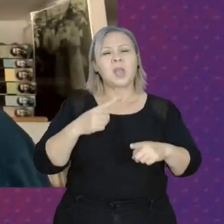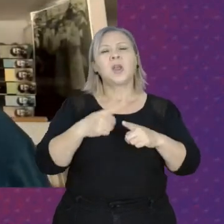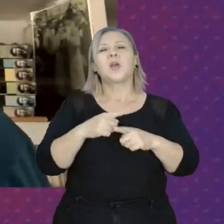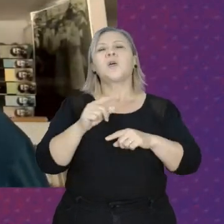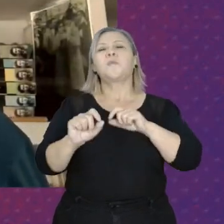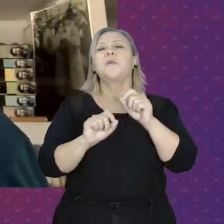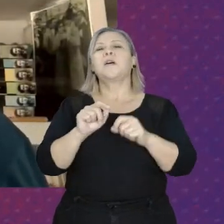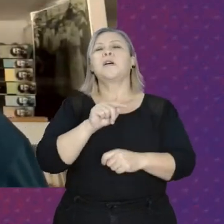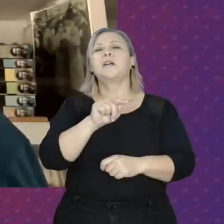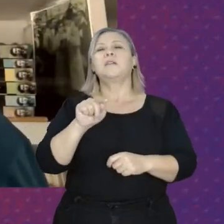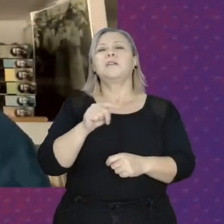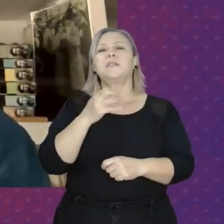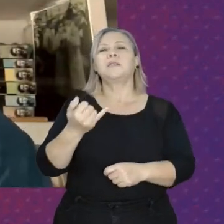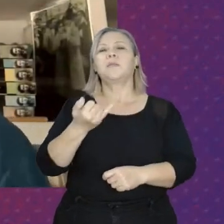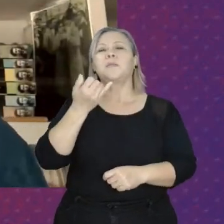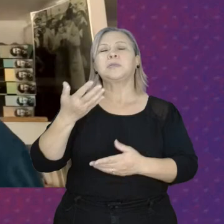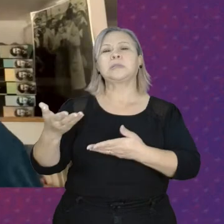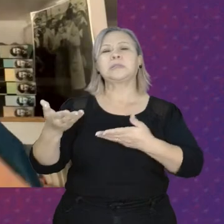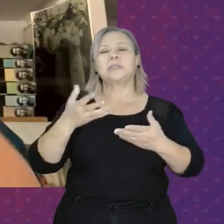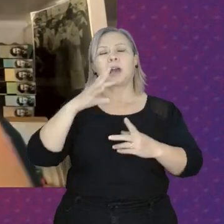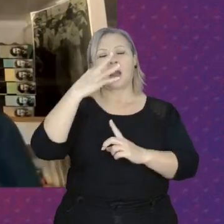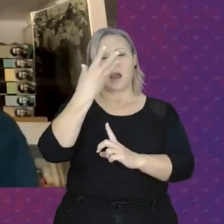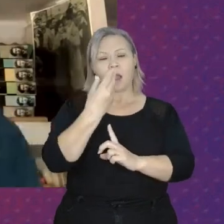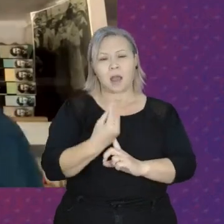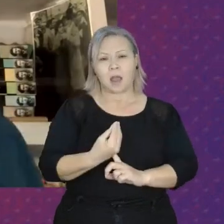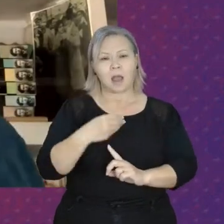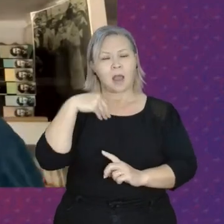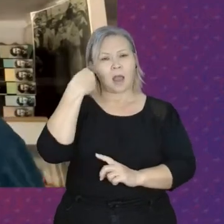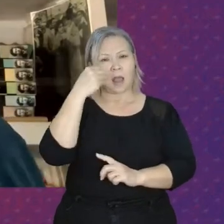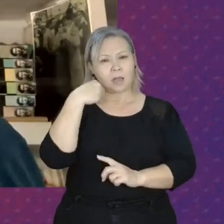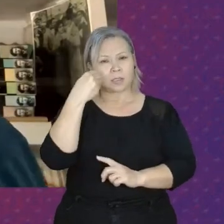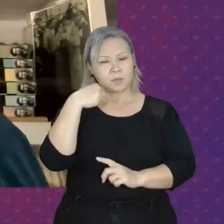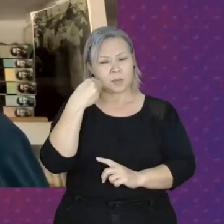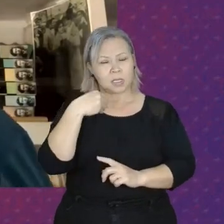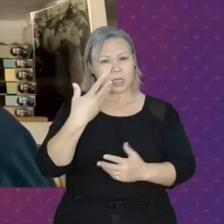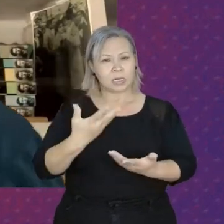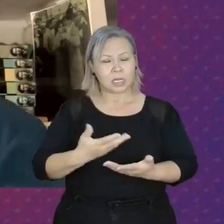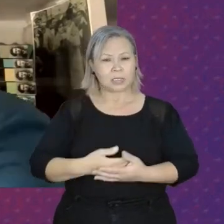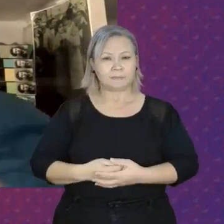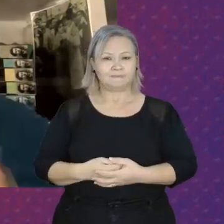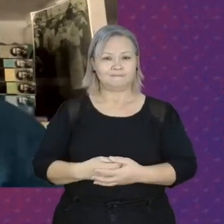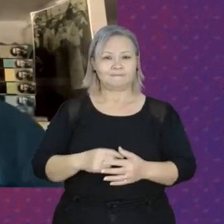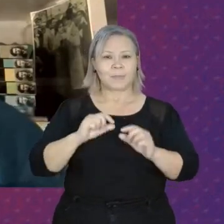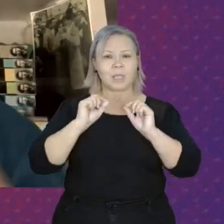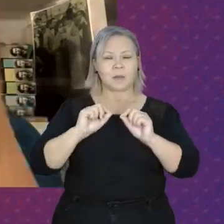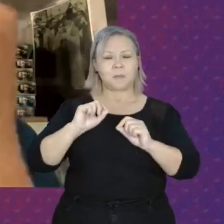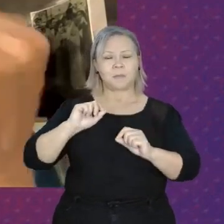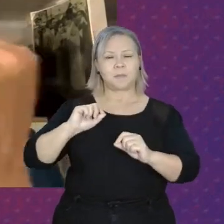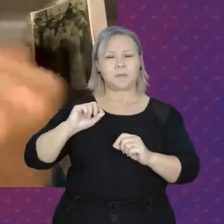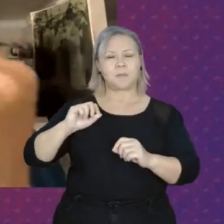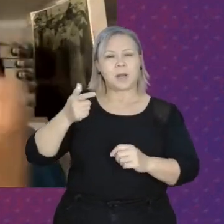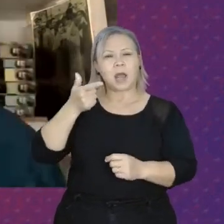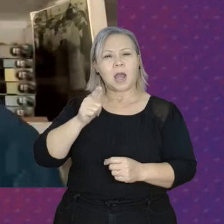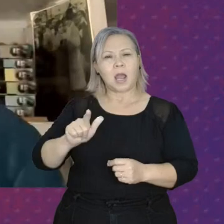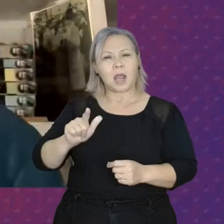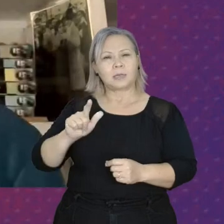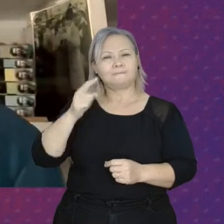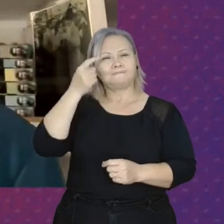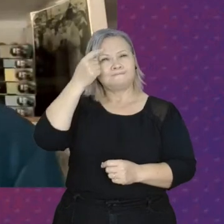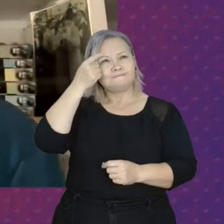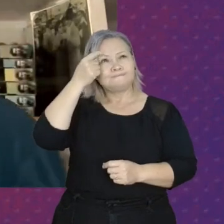é importante? Trazer a arte, trazer a experiência, para repensar esses